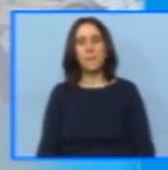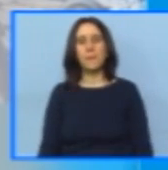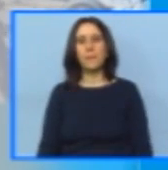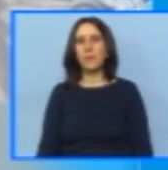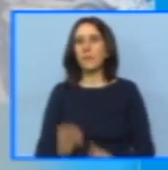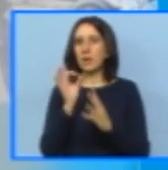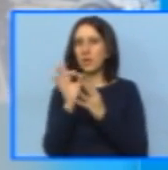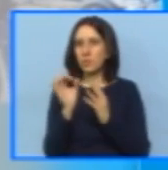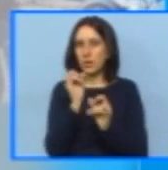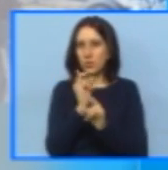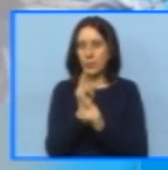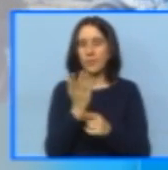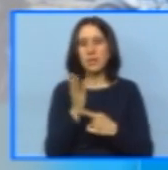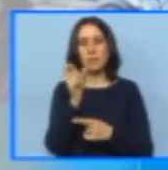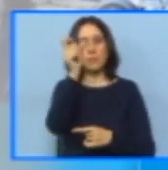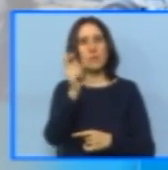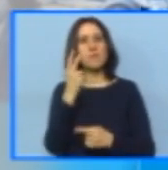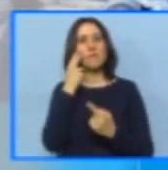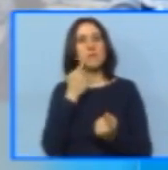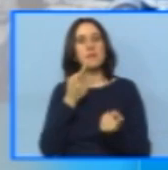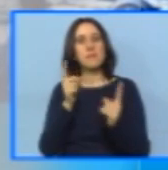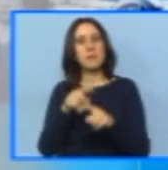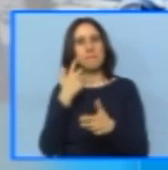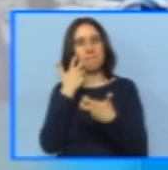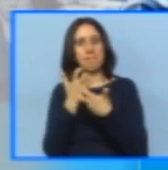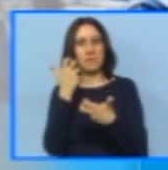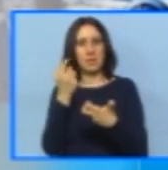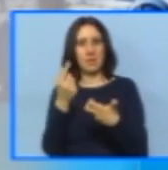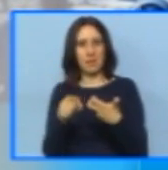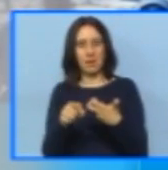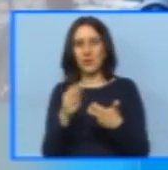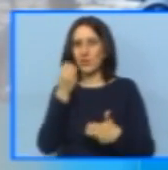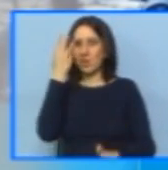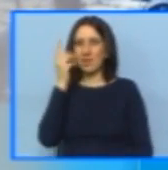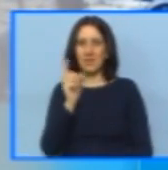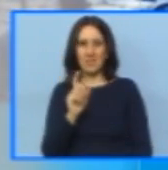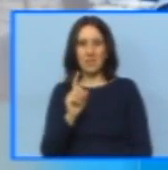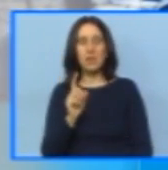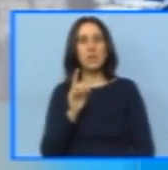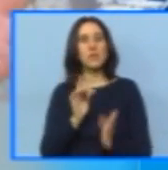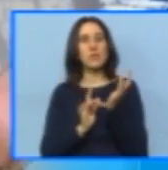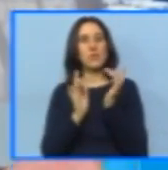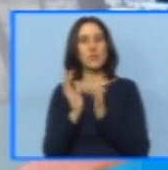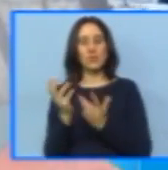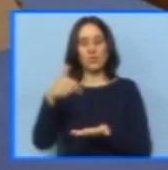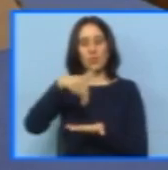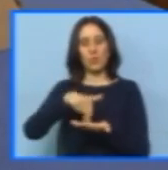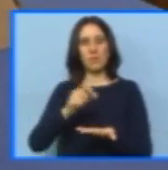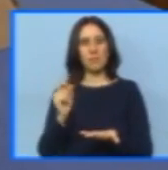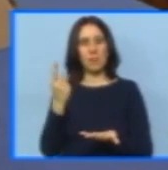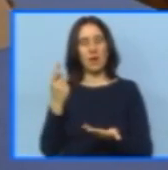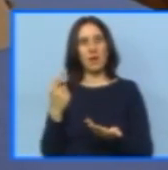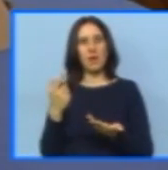as marcas do ressuscitado, nós não podemos esquecer, quando Jesus aparece, a primeira coisa que faz é